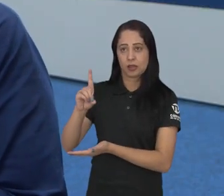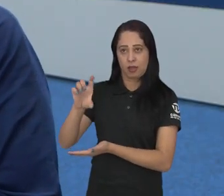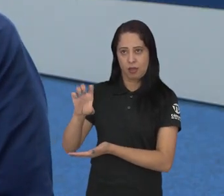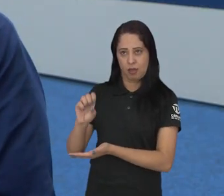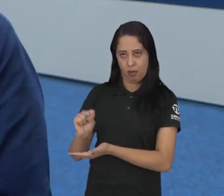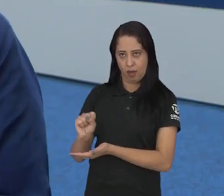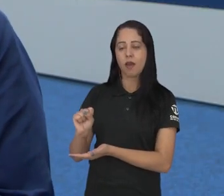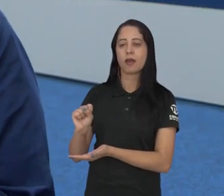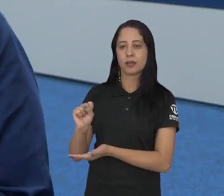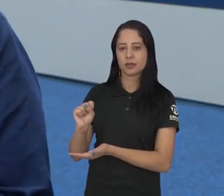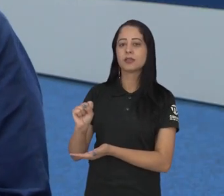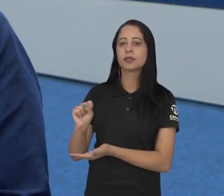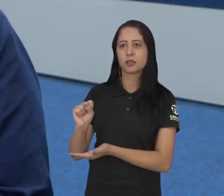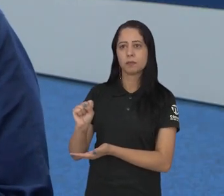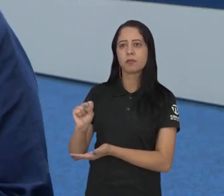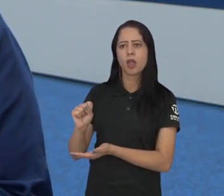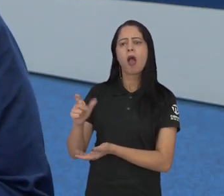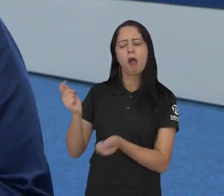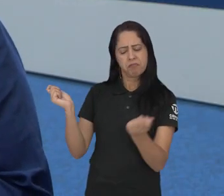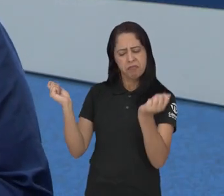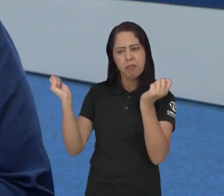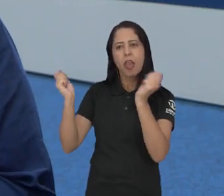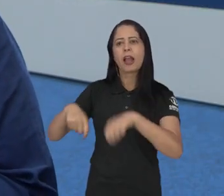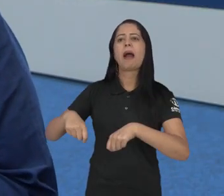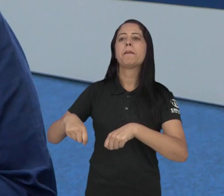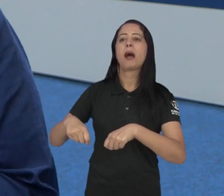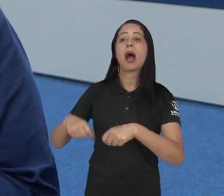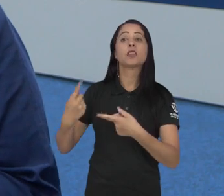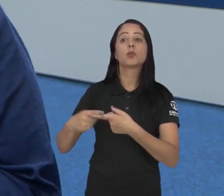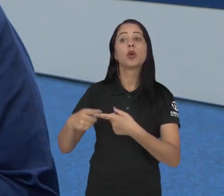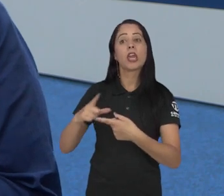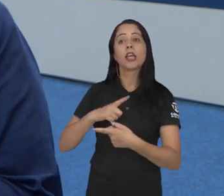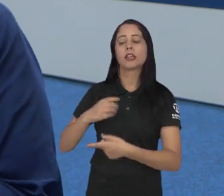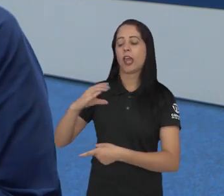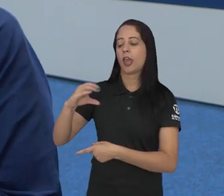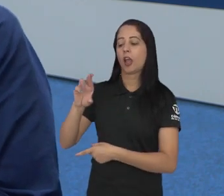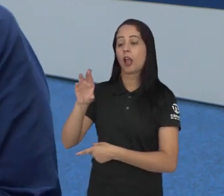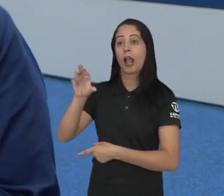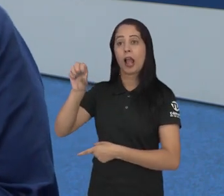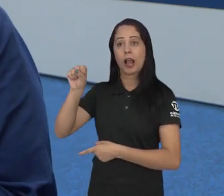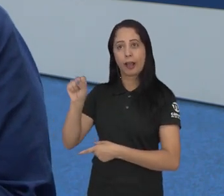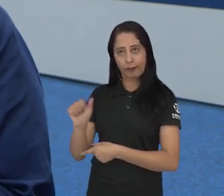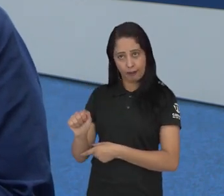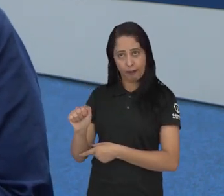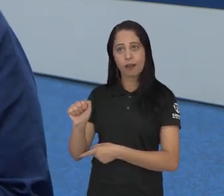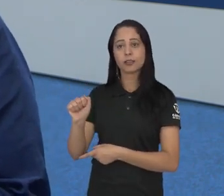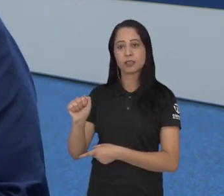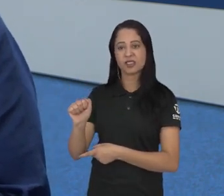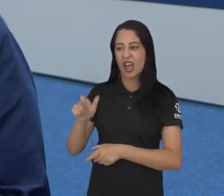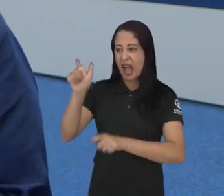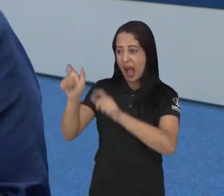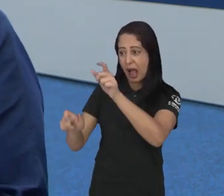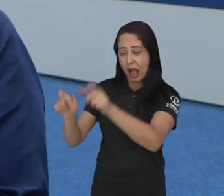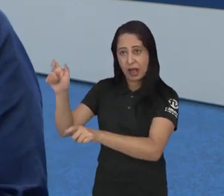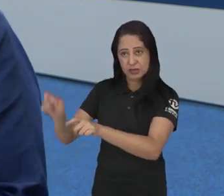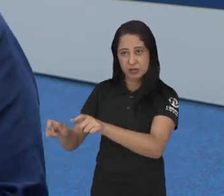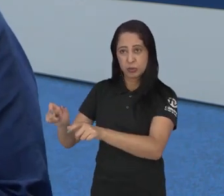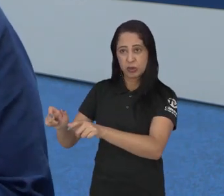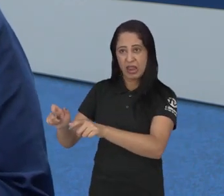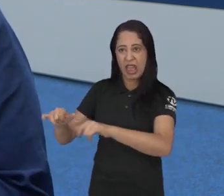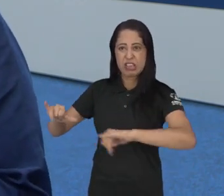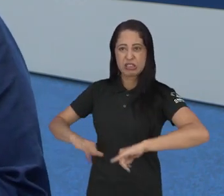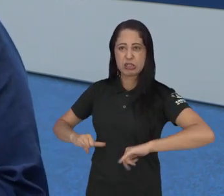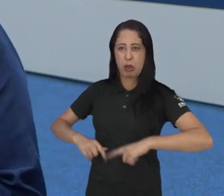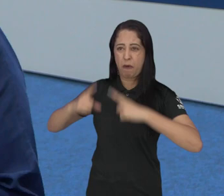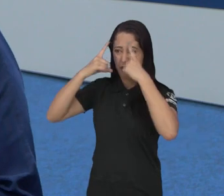SDS né ela tem condições através dos Cras porque as Mulheres vítimas de violência ela entra